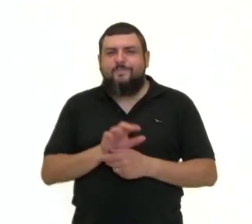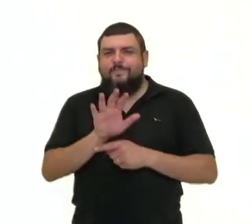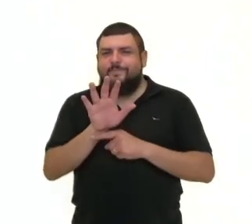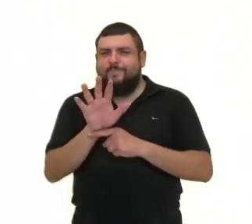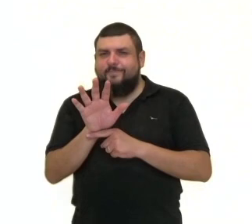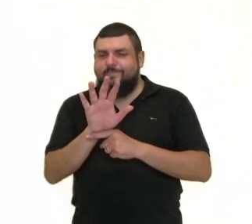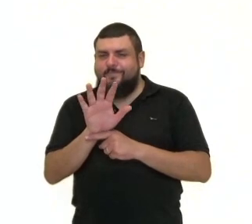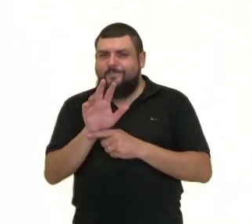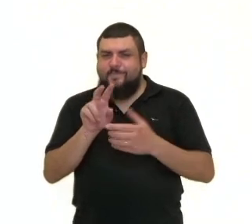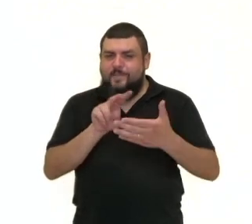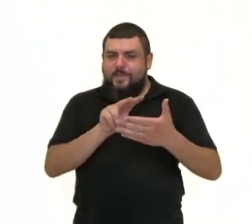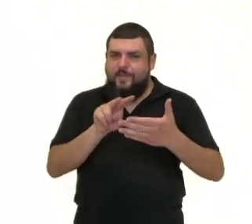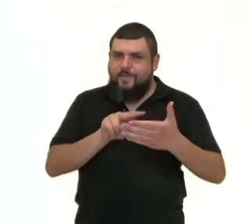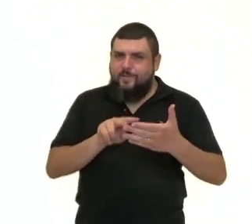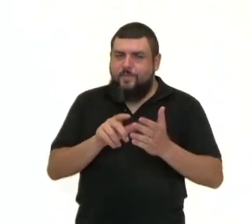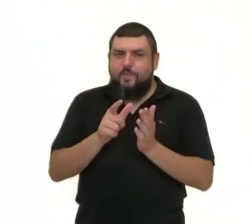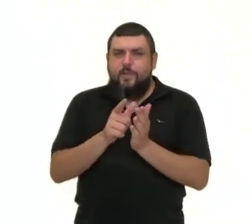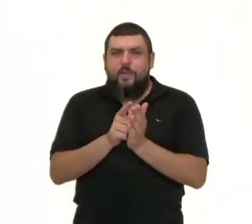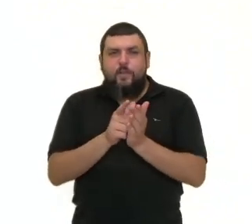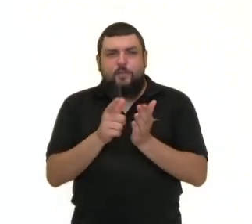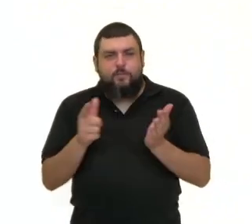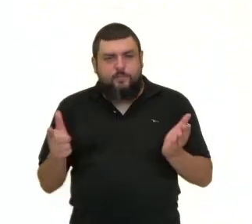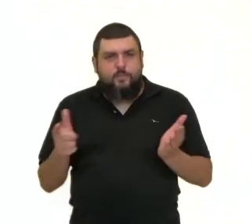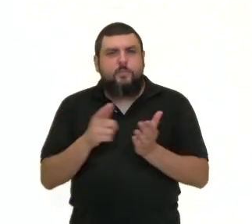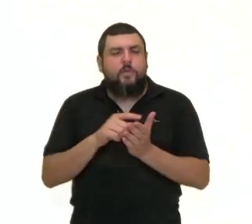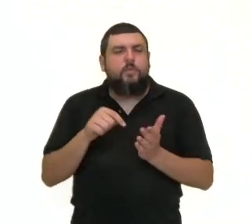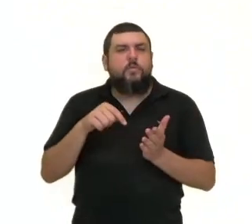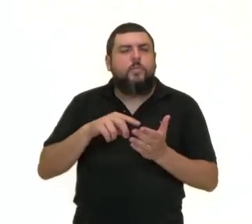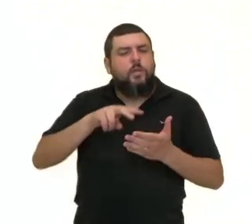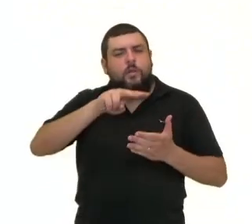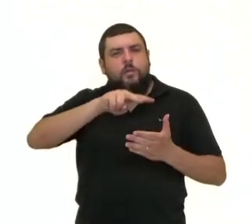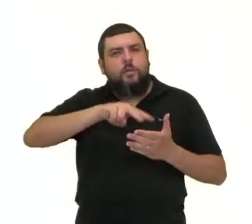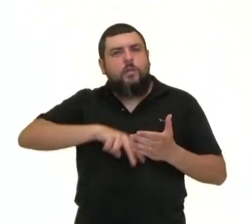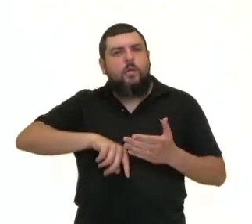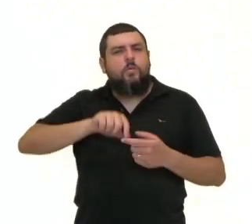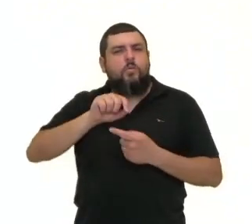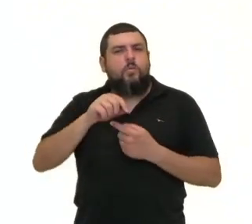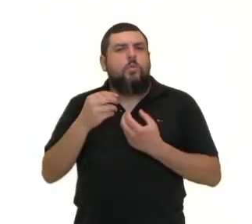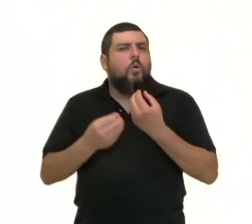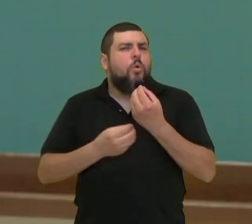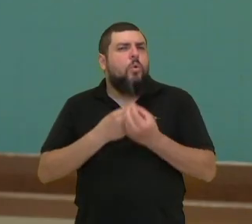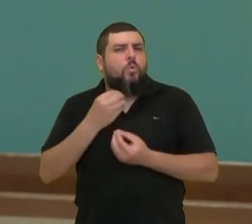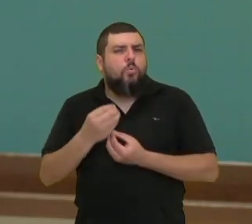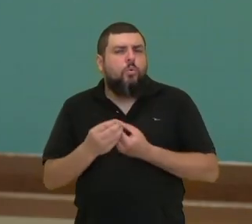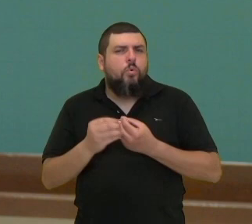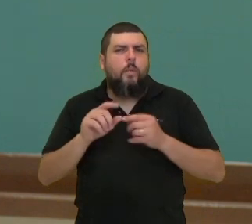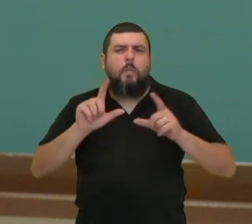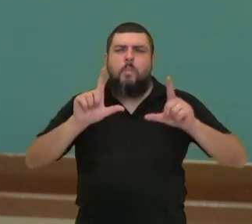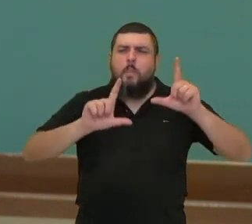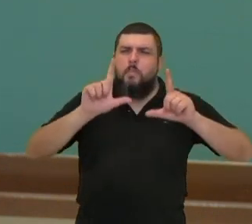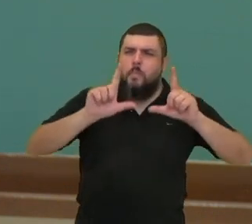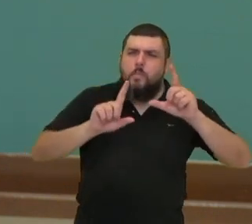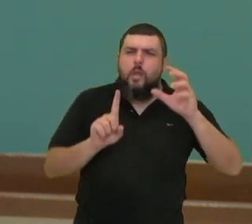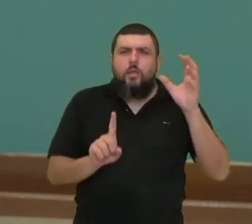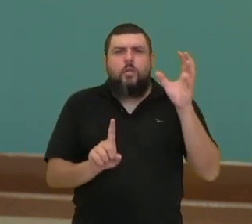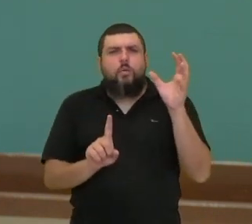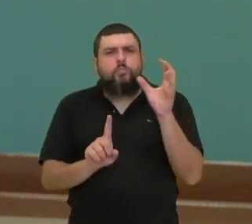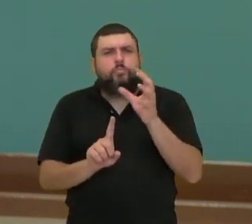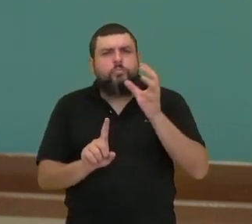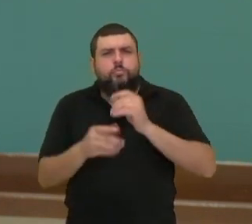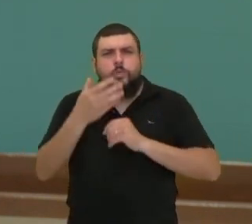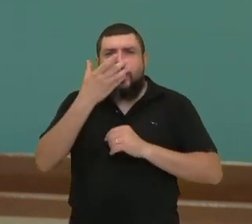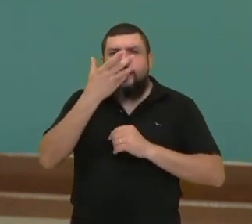uma reportagem que falou ali da questão da influência do marketing, da publicidade em relação